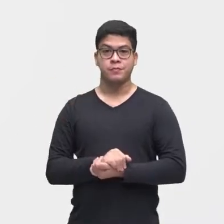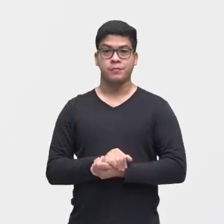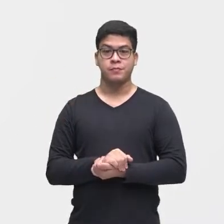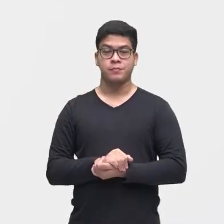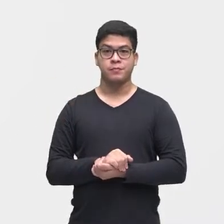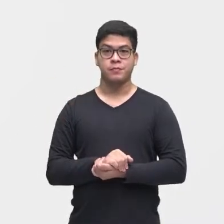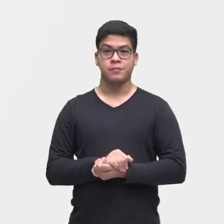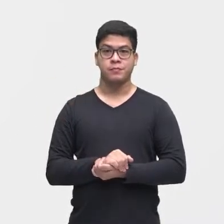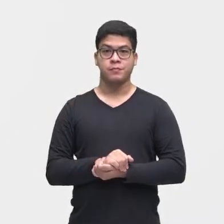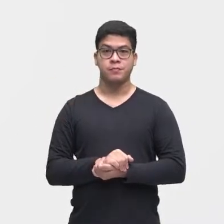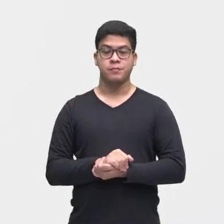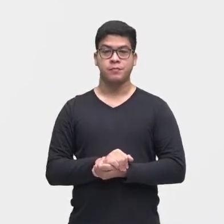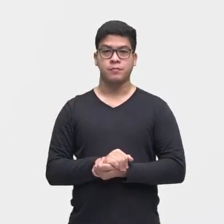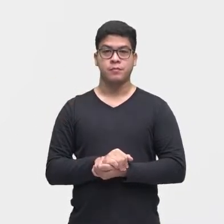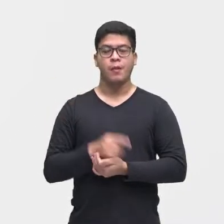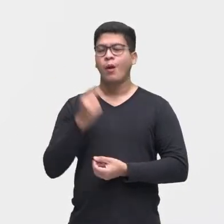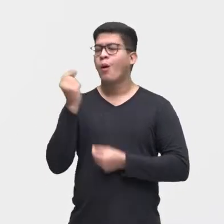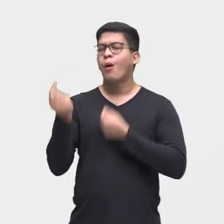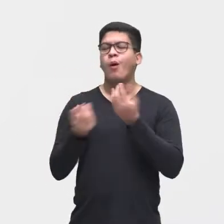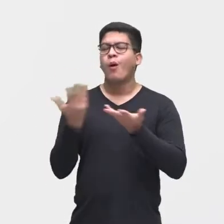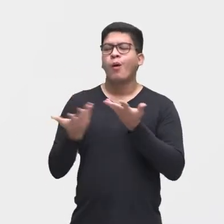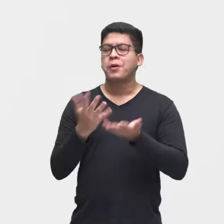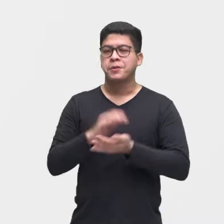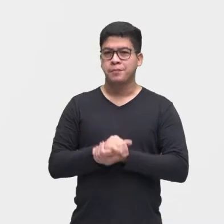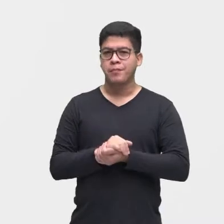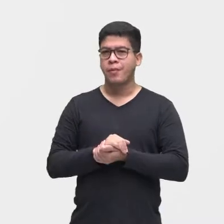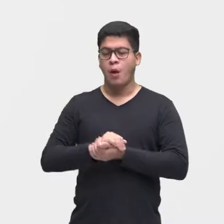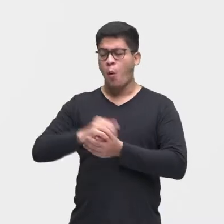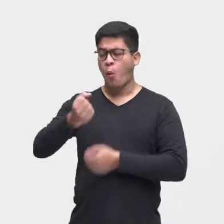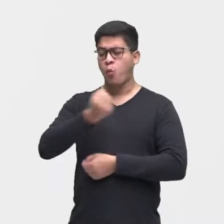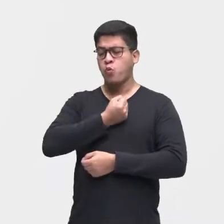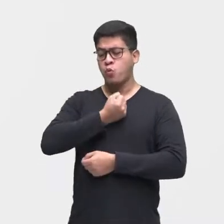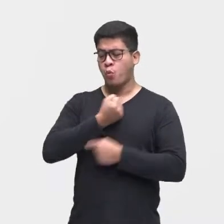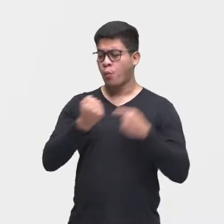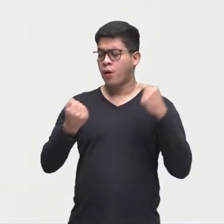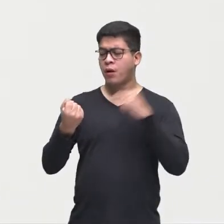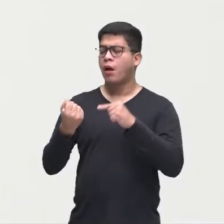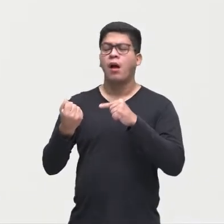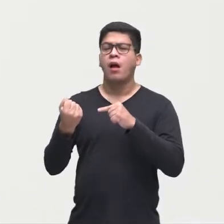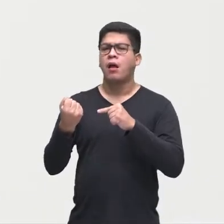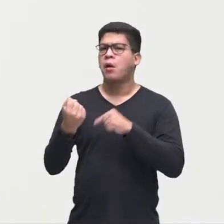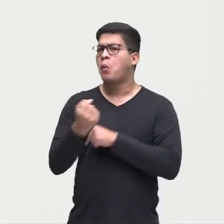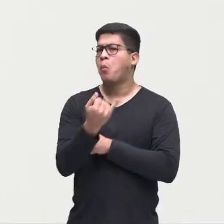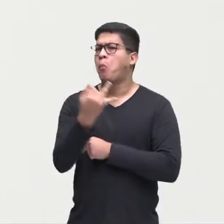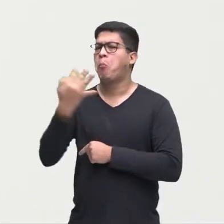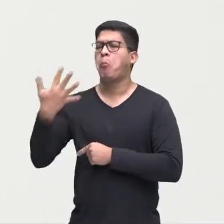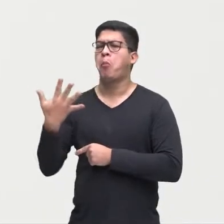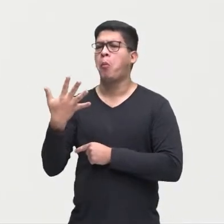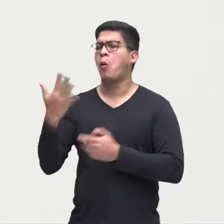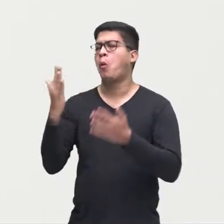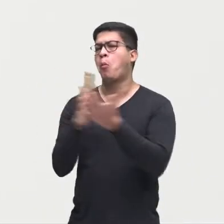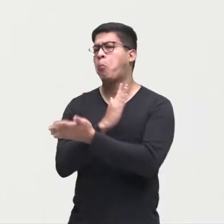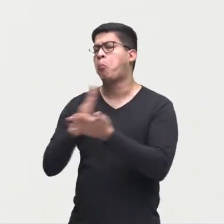Múltiplos de um número é qualquer número que possa ser obtido,